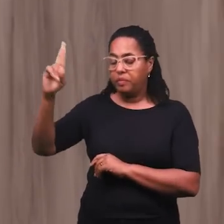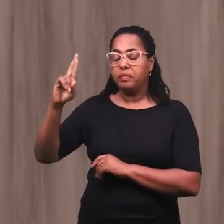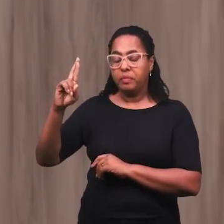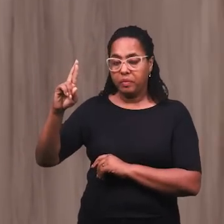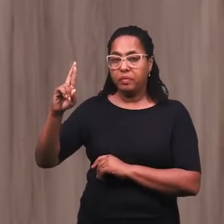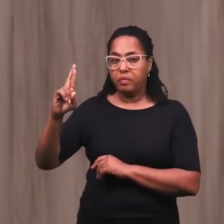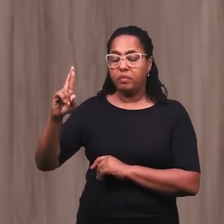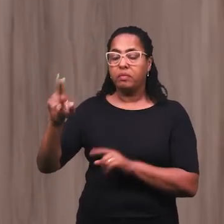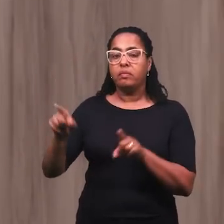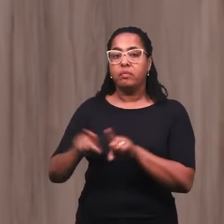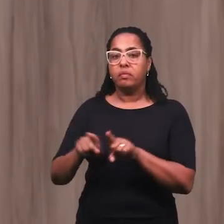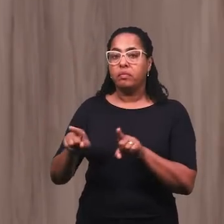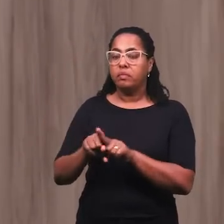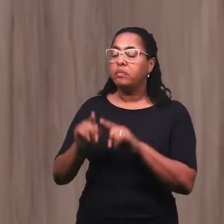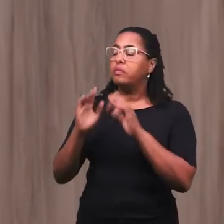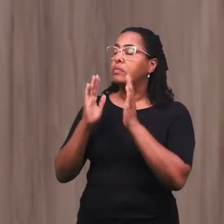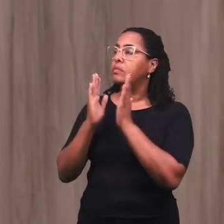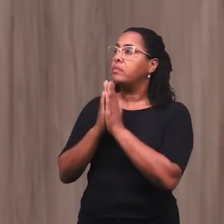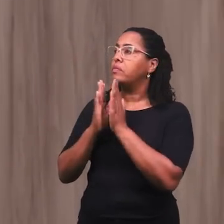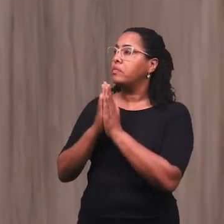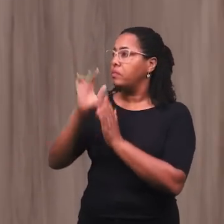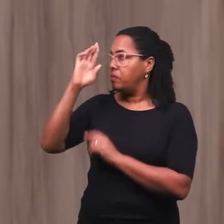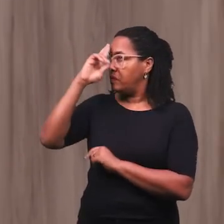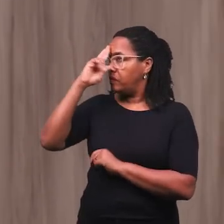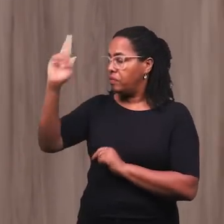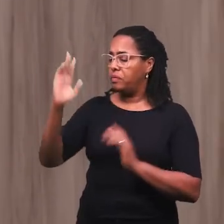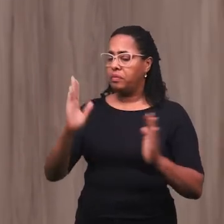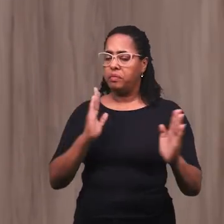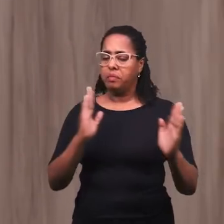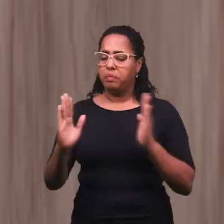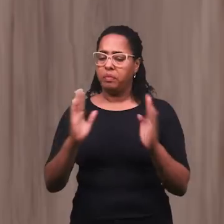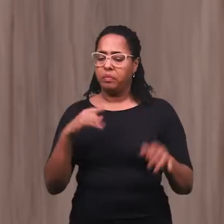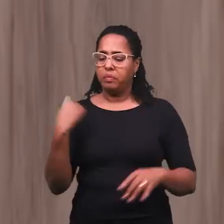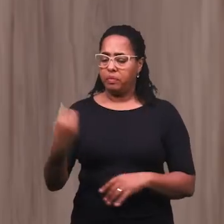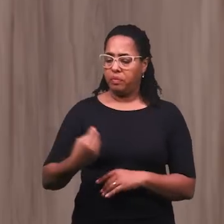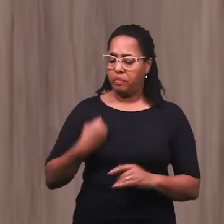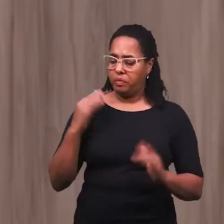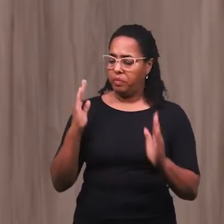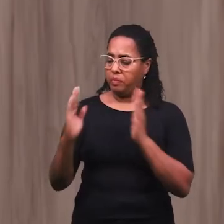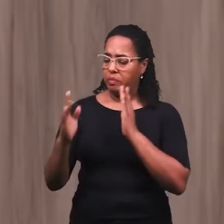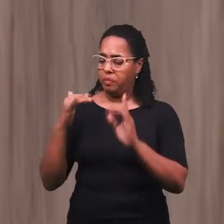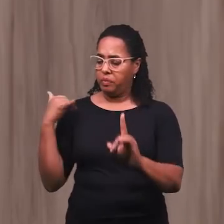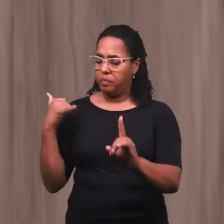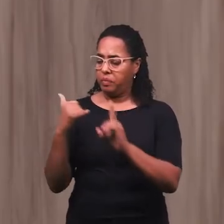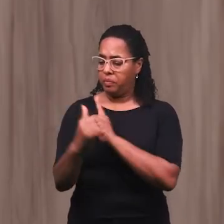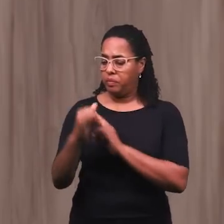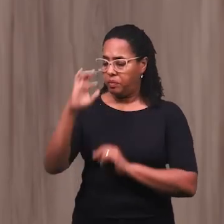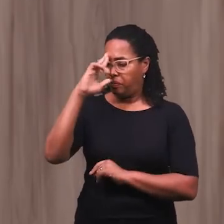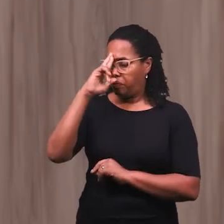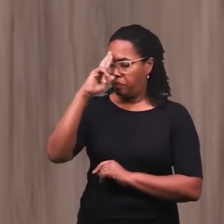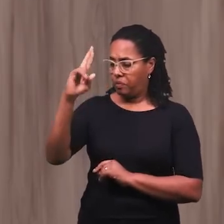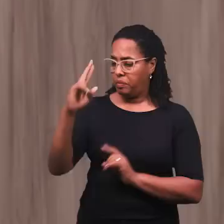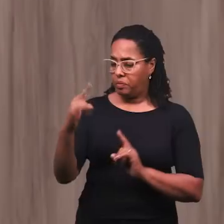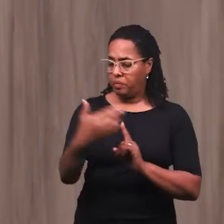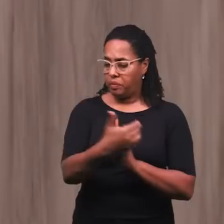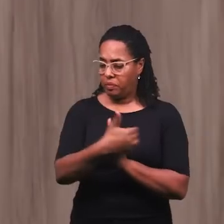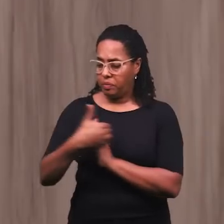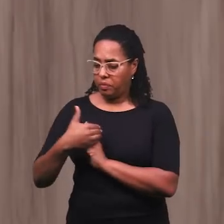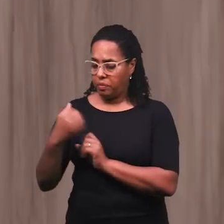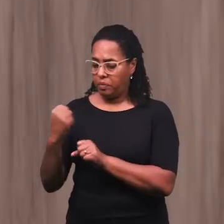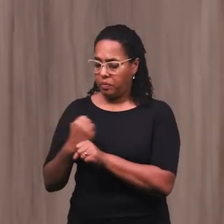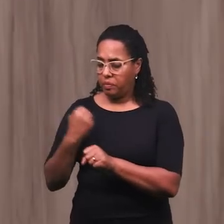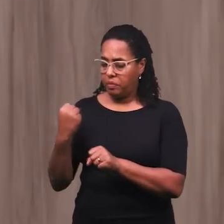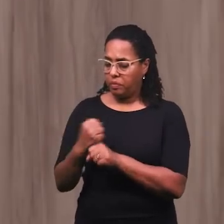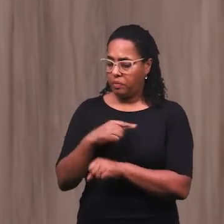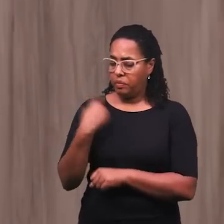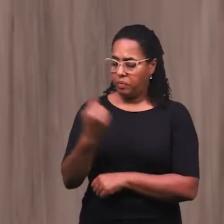Senhor. Oramos para que o Senhor possa, no momento que estamos vivendo, um tempo profético, que o Senhor possa avivar